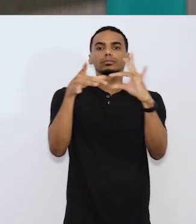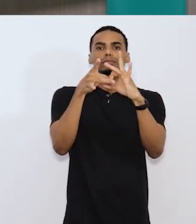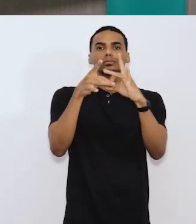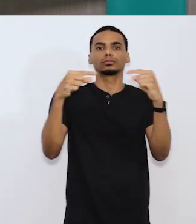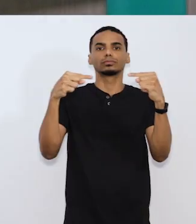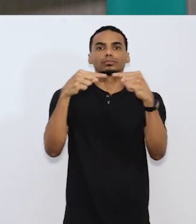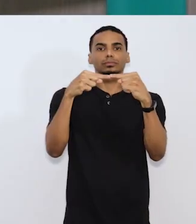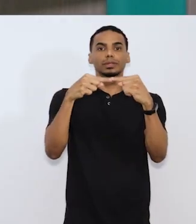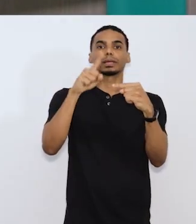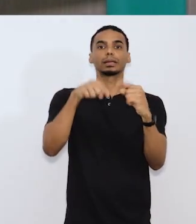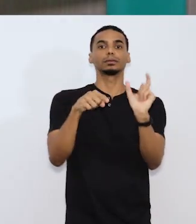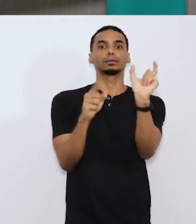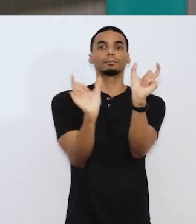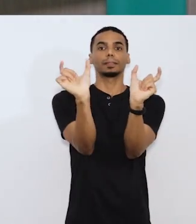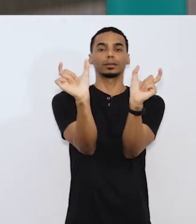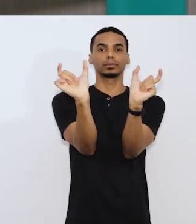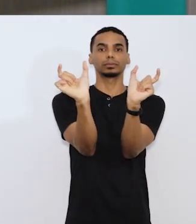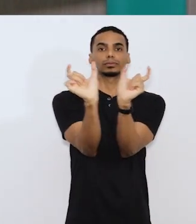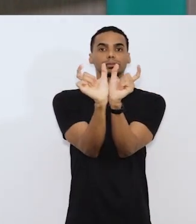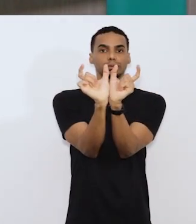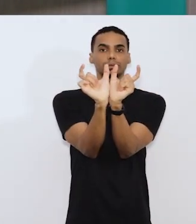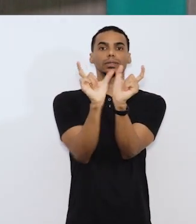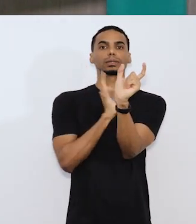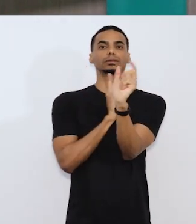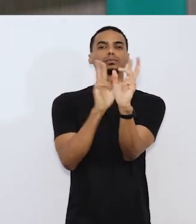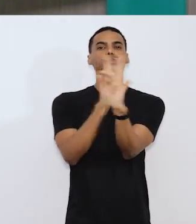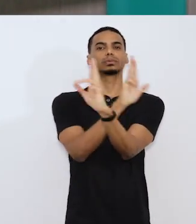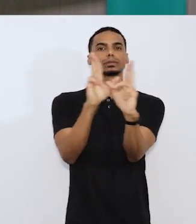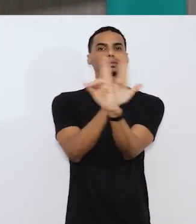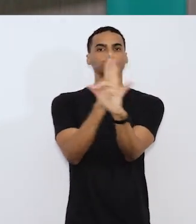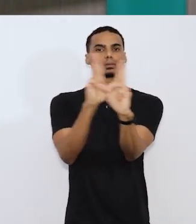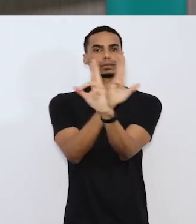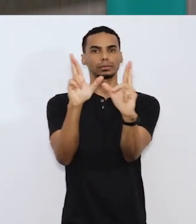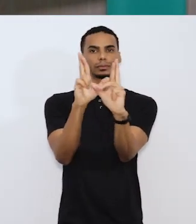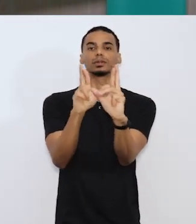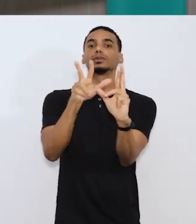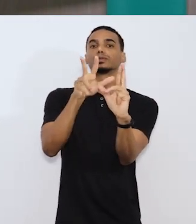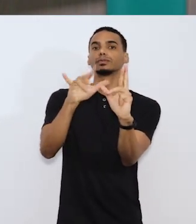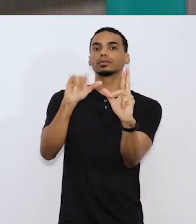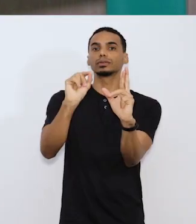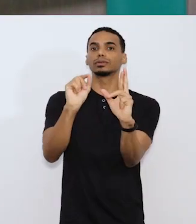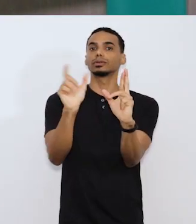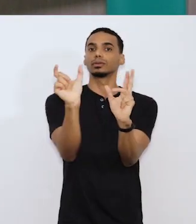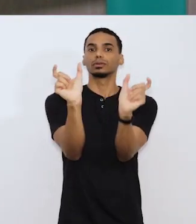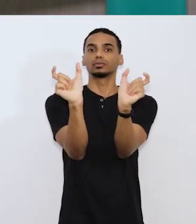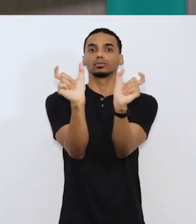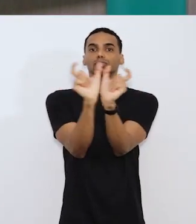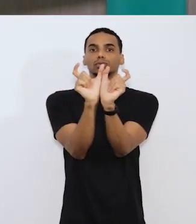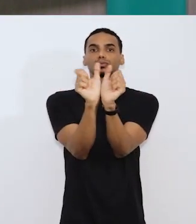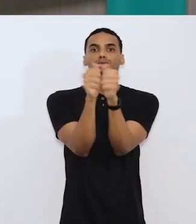conectivos, sobre palavras que estabelecem essa relação. Elas irão juntar, elas irão